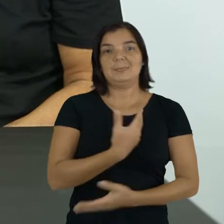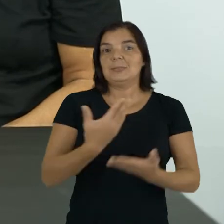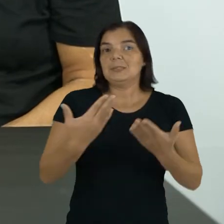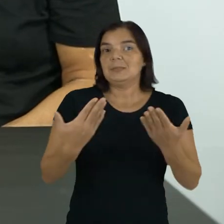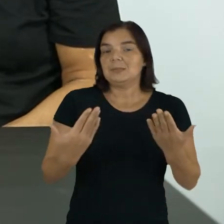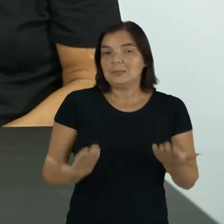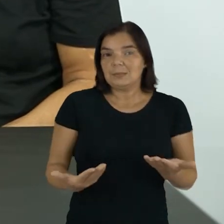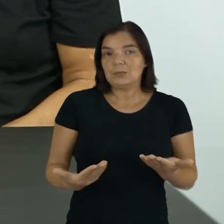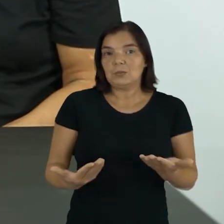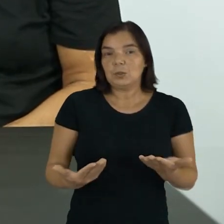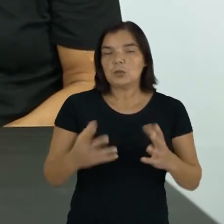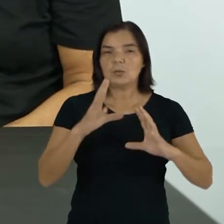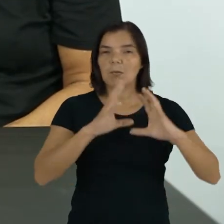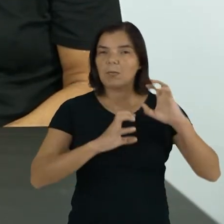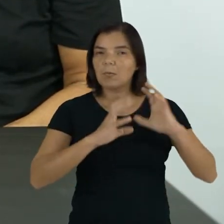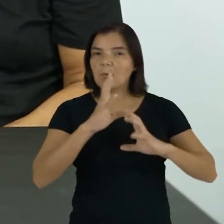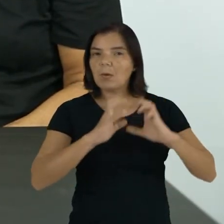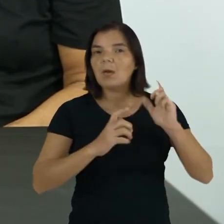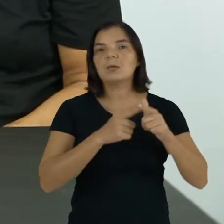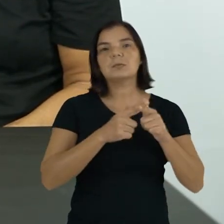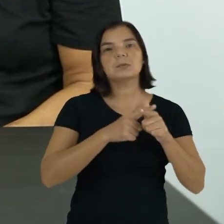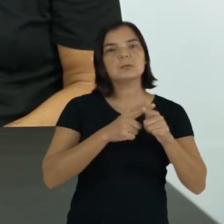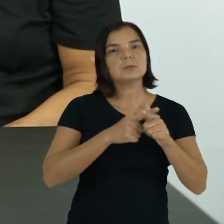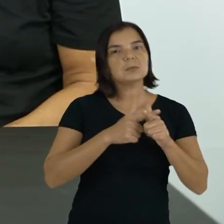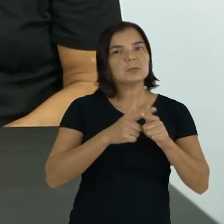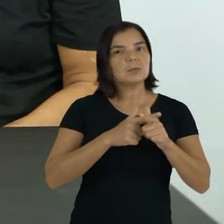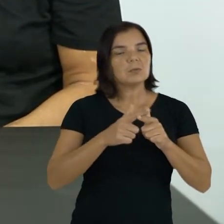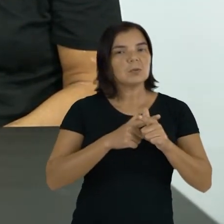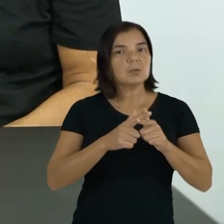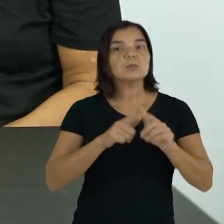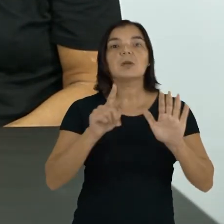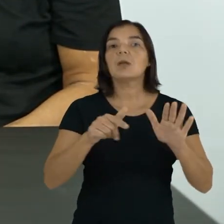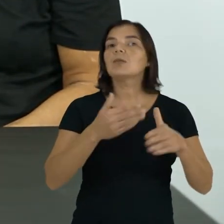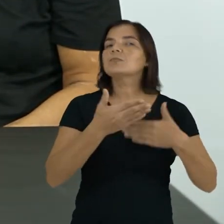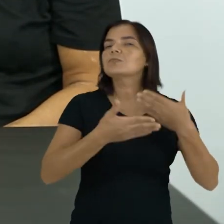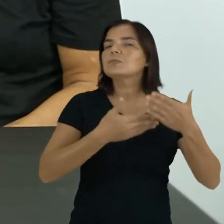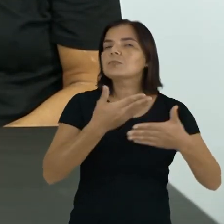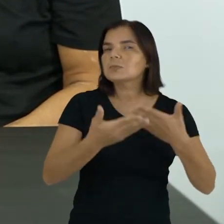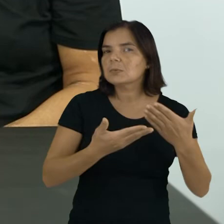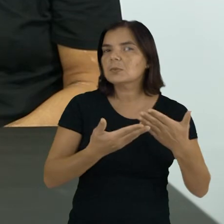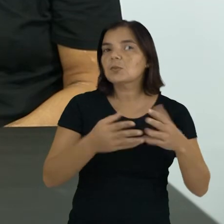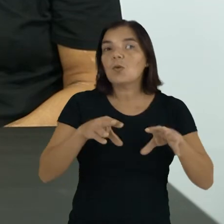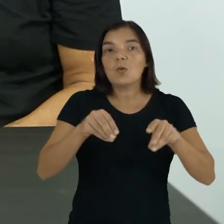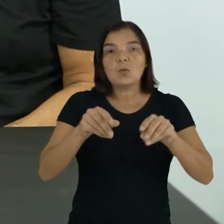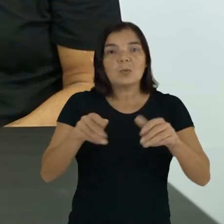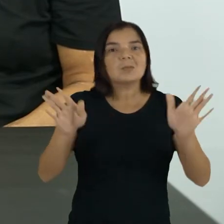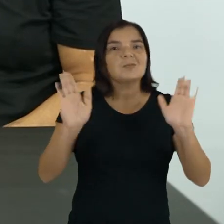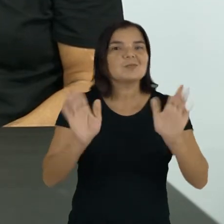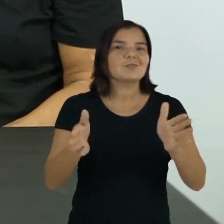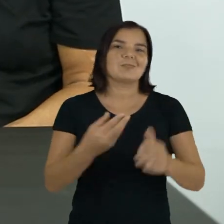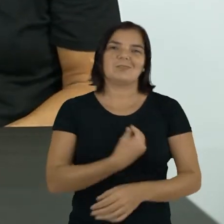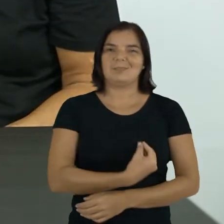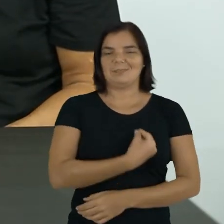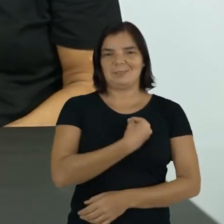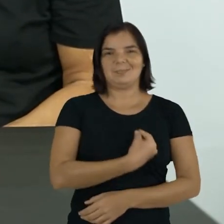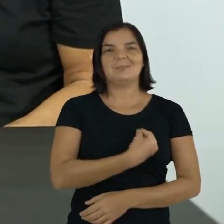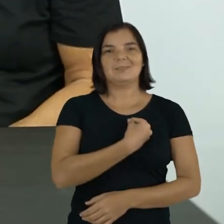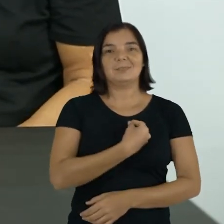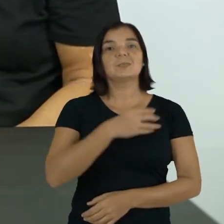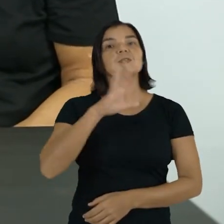Então, esses conflitos, esses problemas, essas situações geravam em torno de uma terra que já era habitada, né? Que já